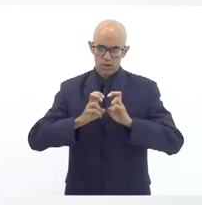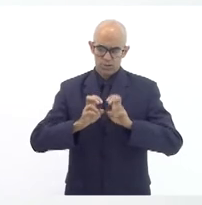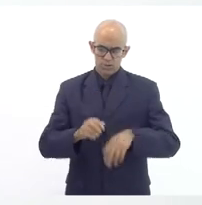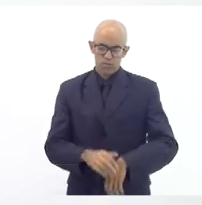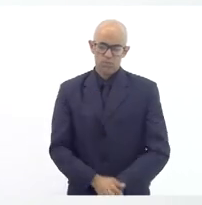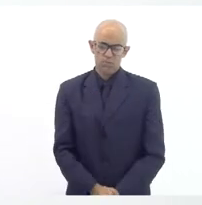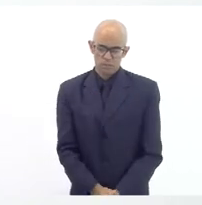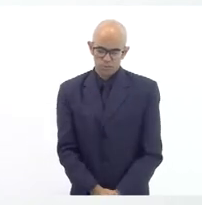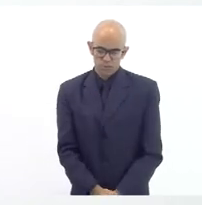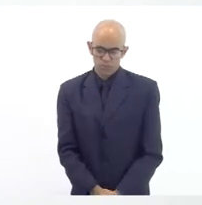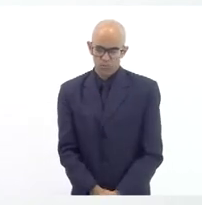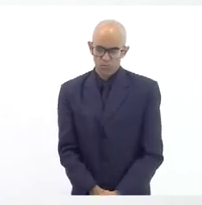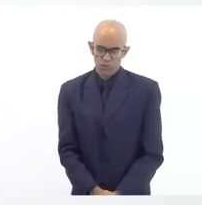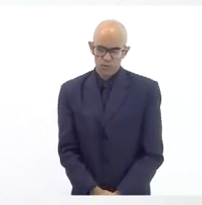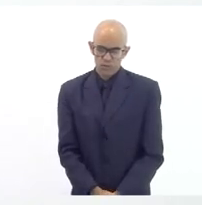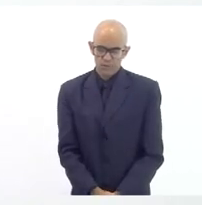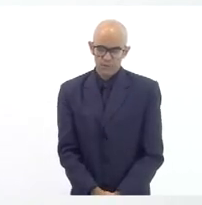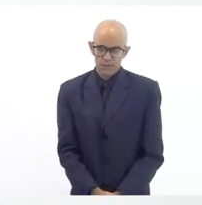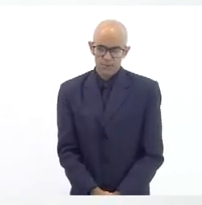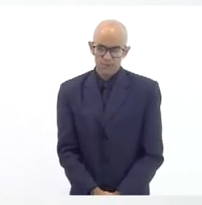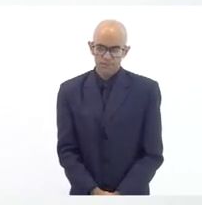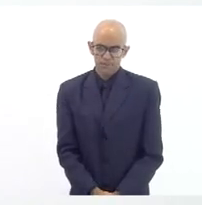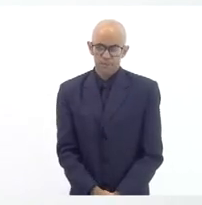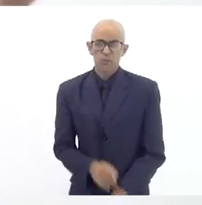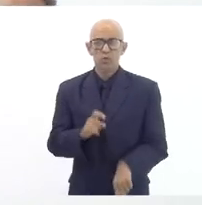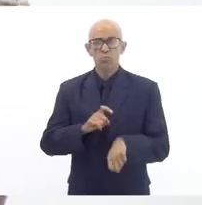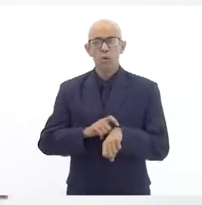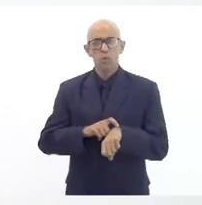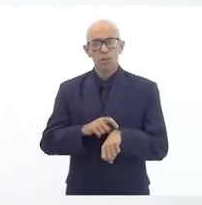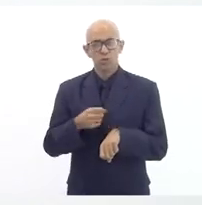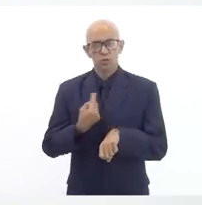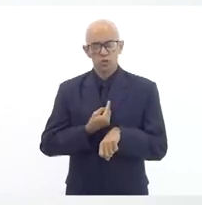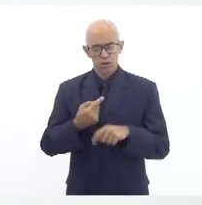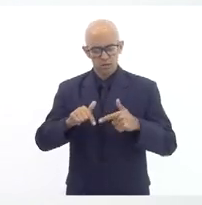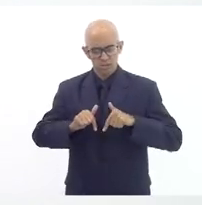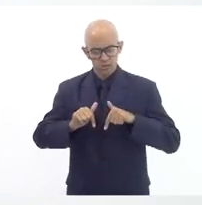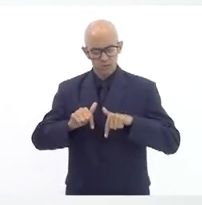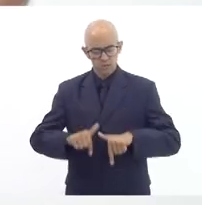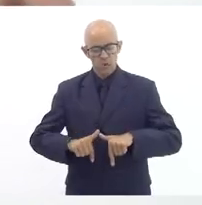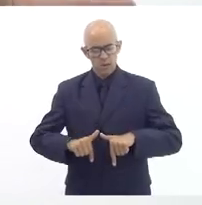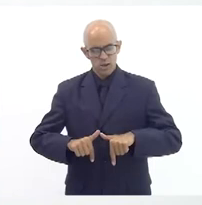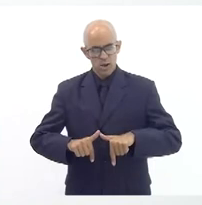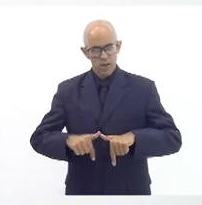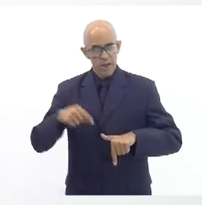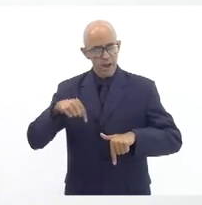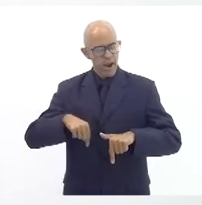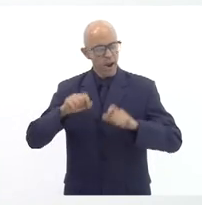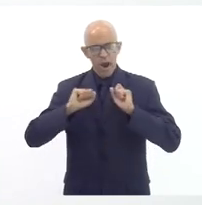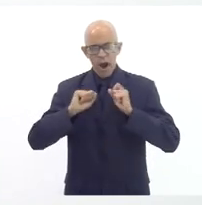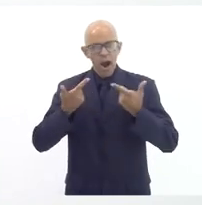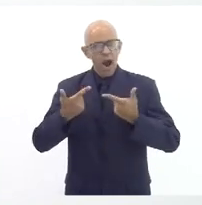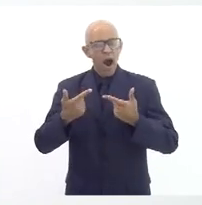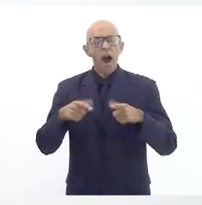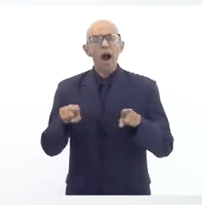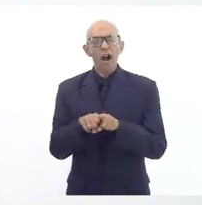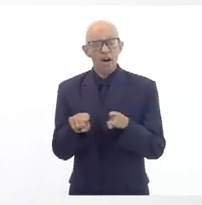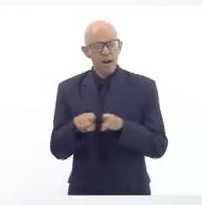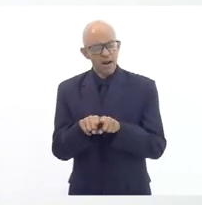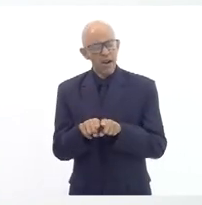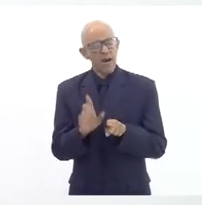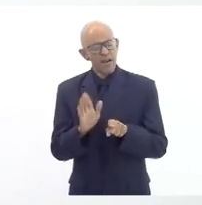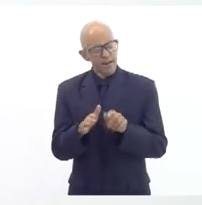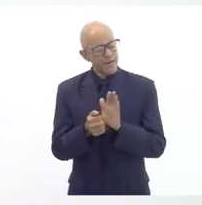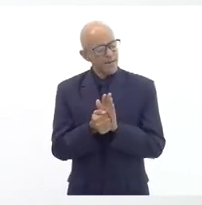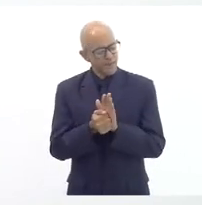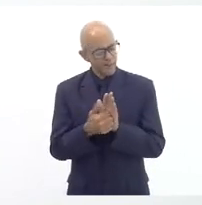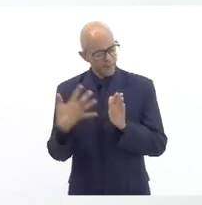isso, num momento que a gente está se esforçando, e essa casa também, não é uma ou duas, não são uma ou duas vezes, não. Foram inúmeras